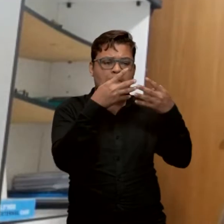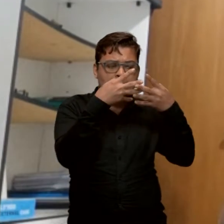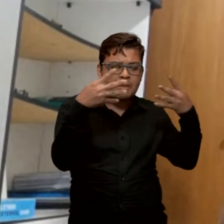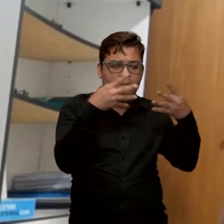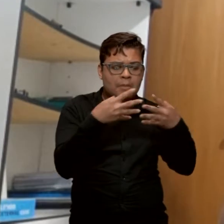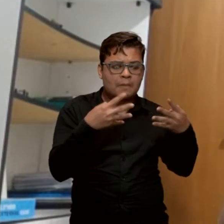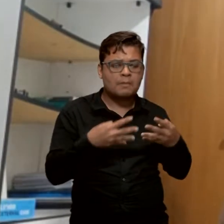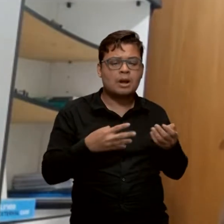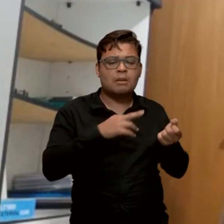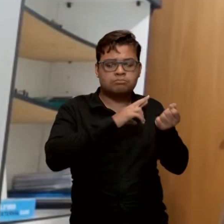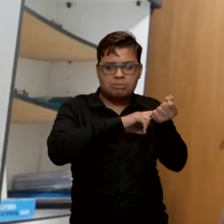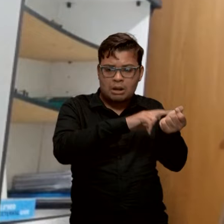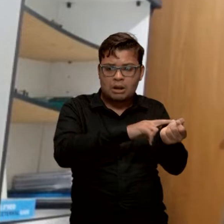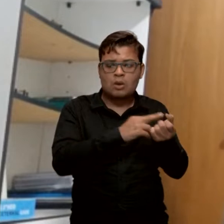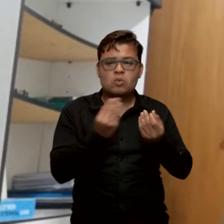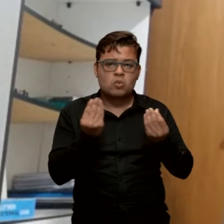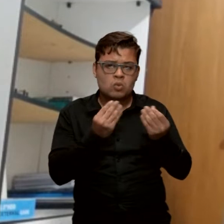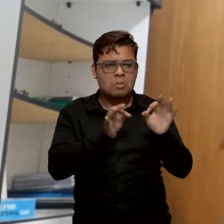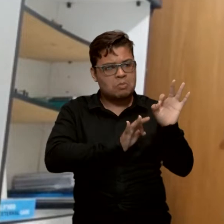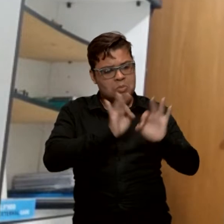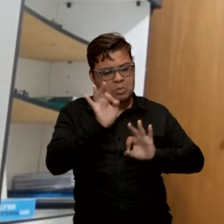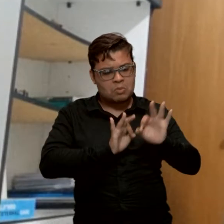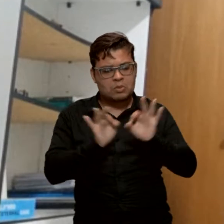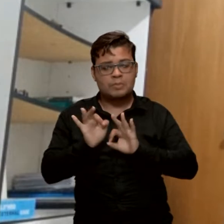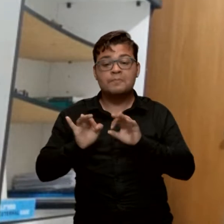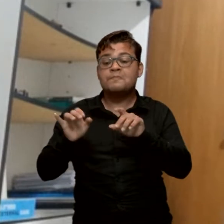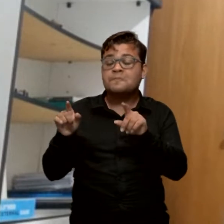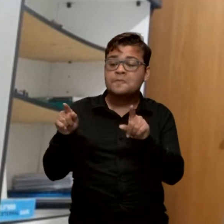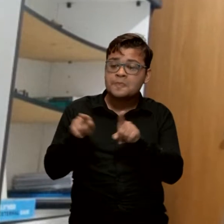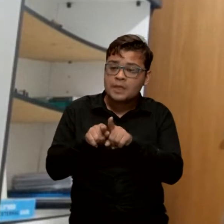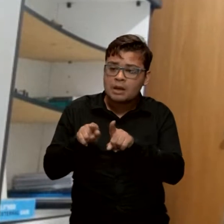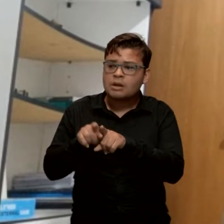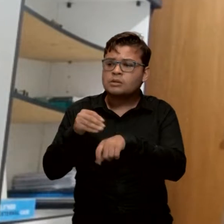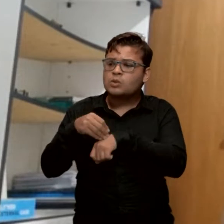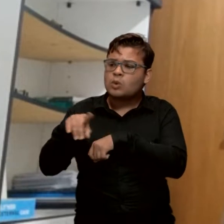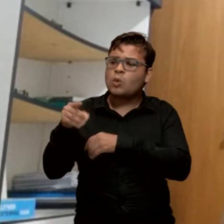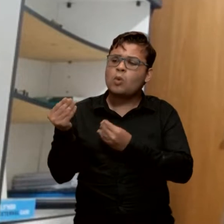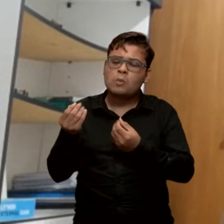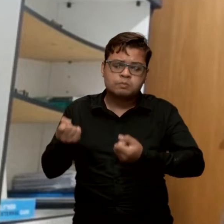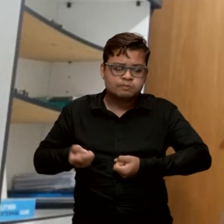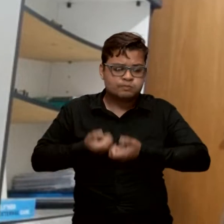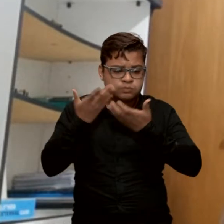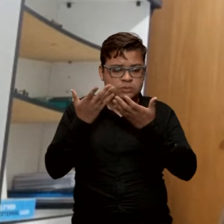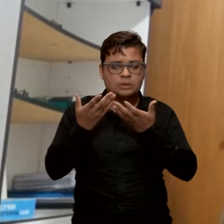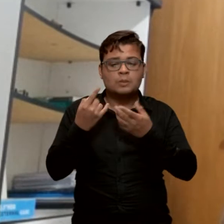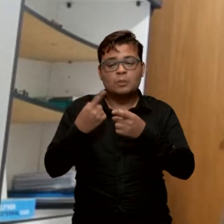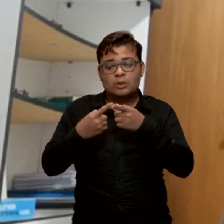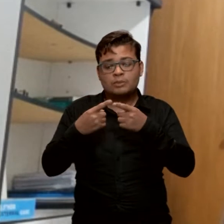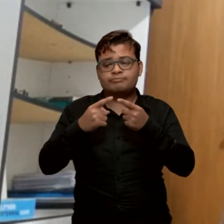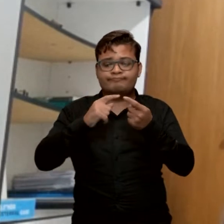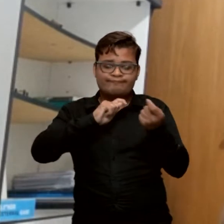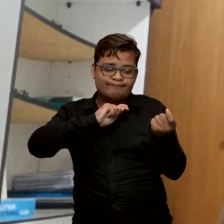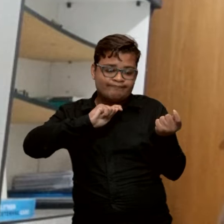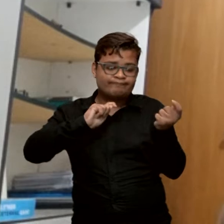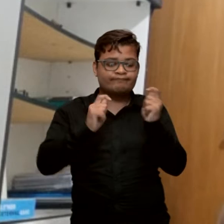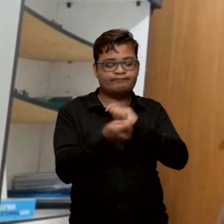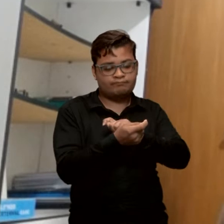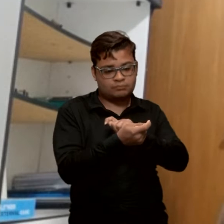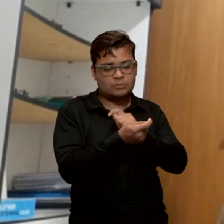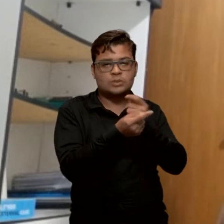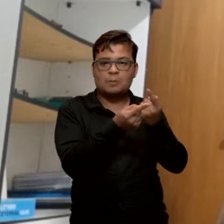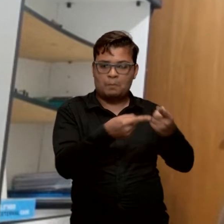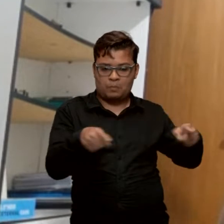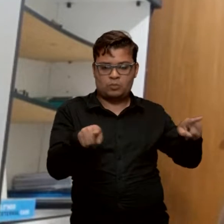algumas interferências também na própria composição, no sentido de se adequar aos padrões